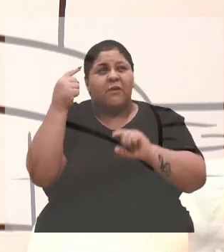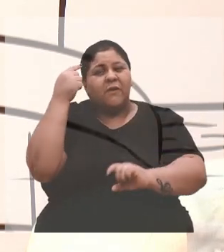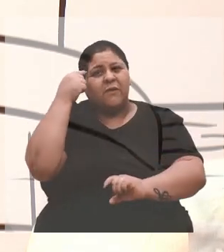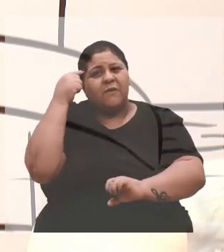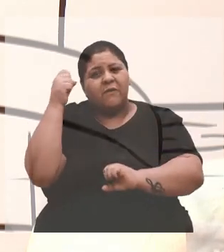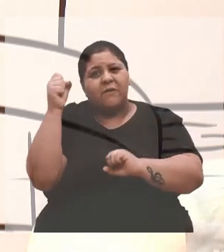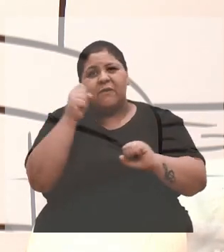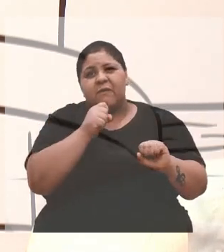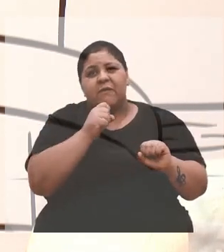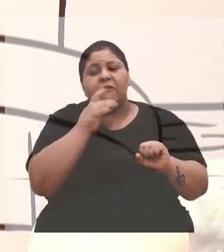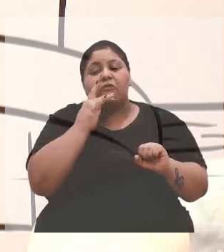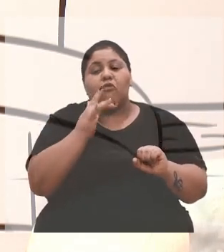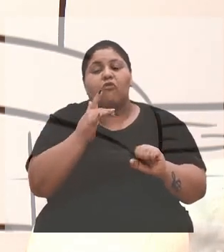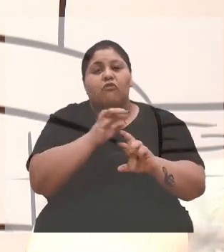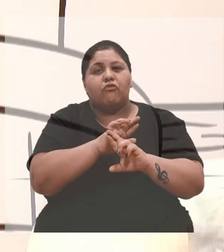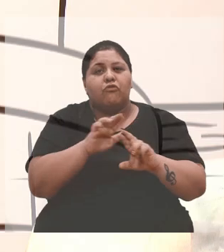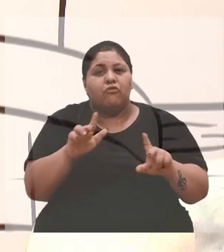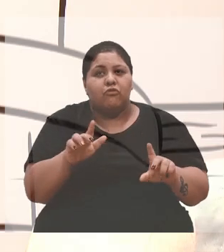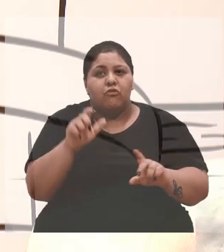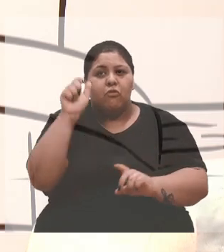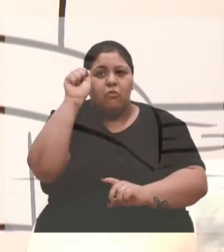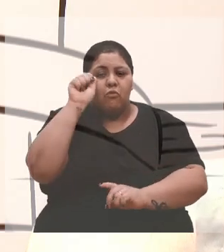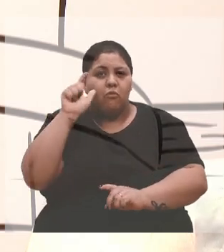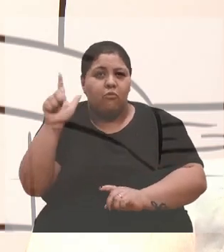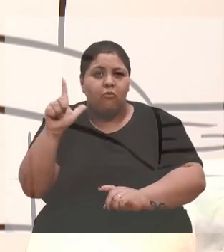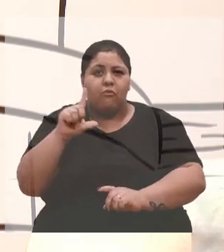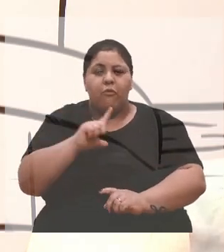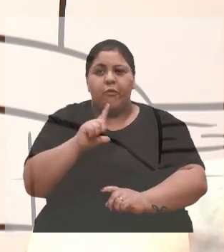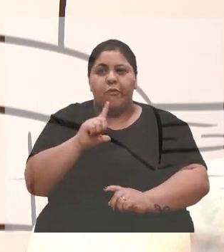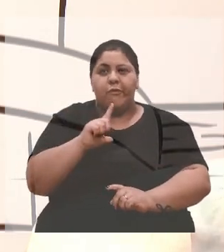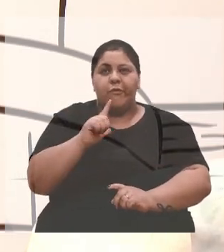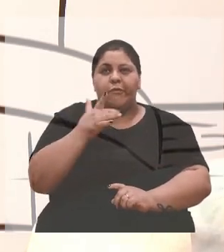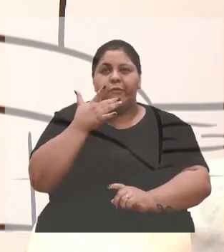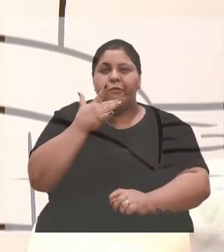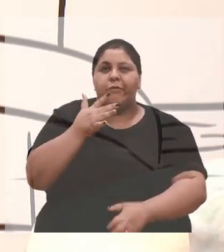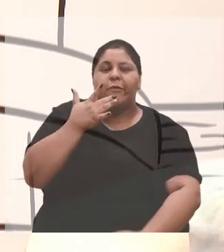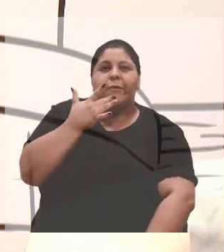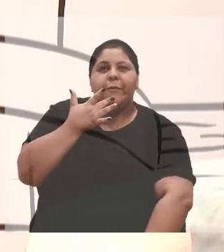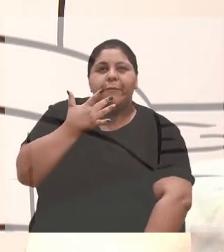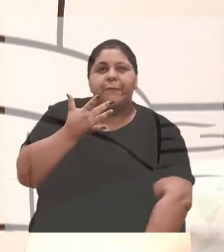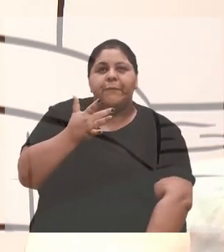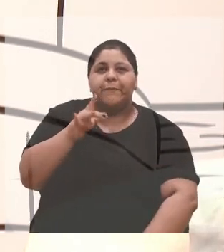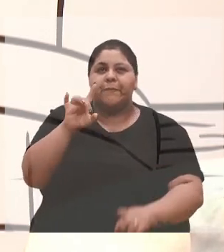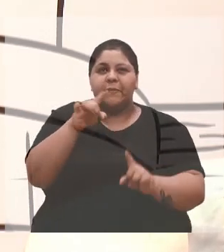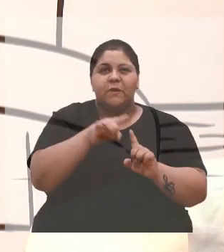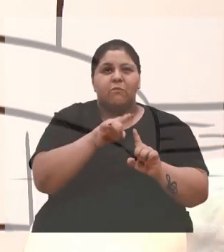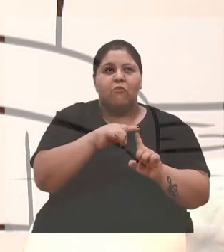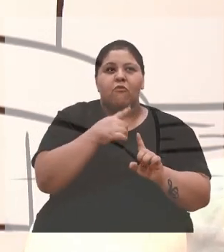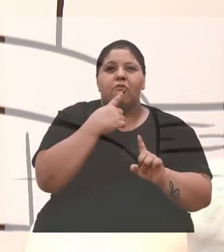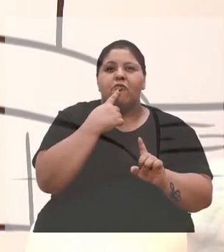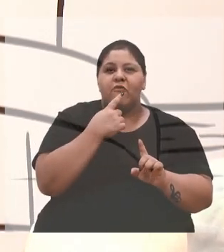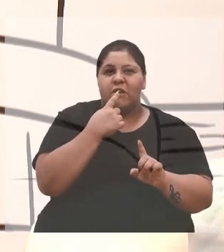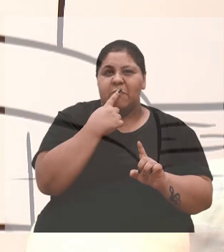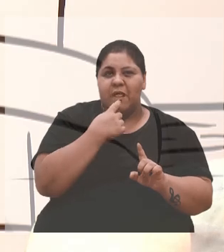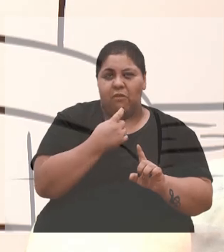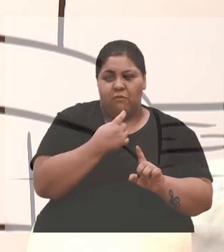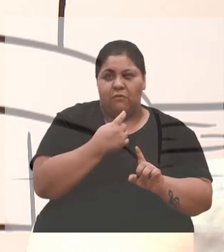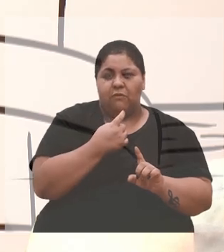pensei em botar em cores diferentes. Tipo, o azul tem uma cor tipo vermelho. E daí